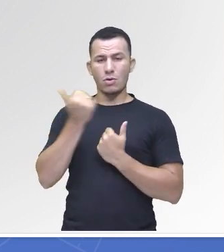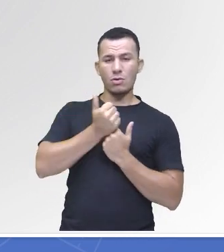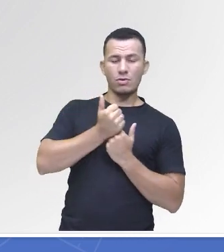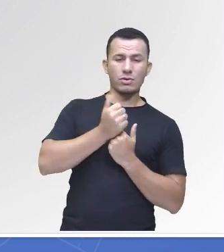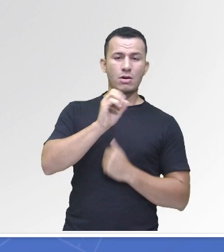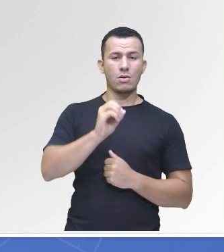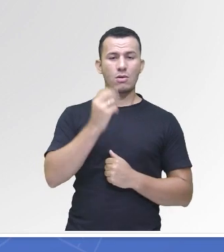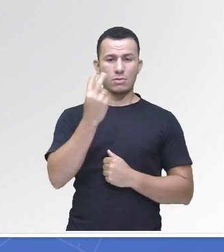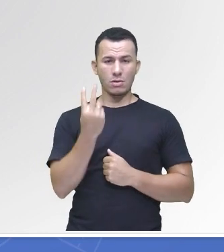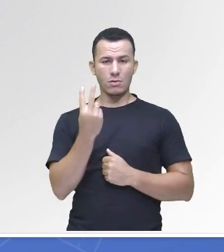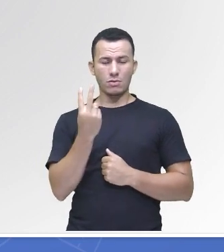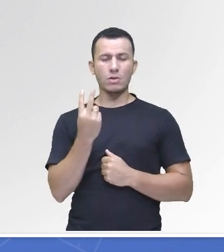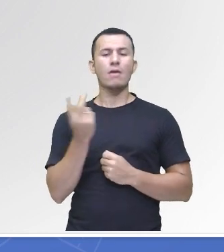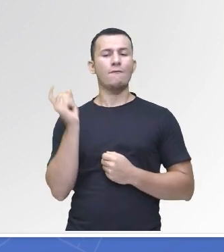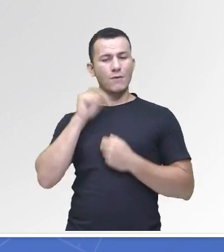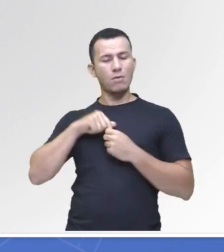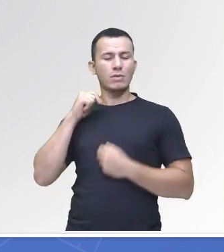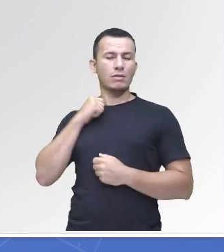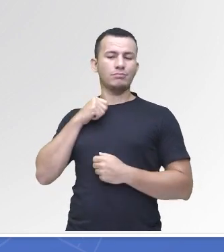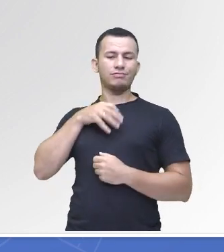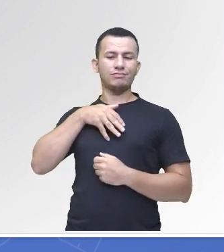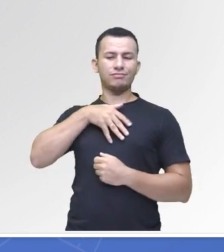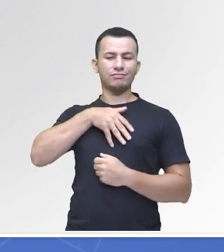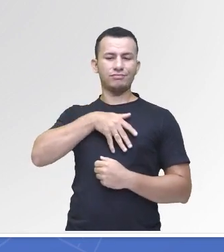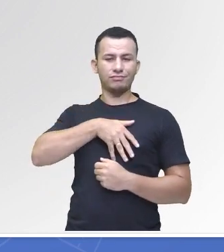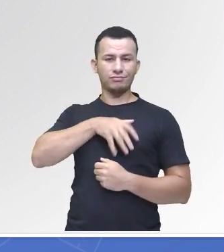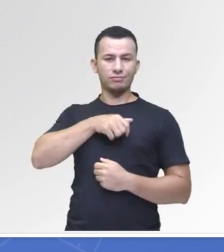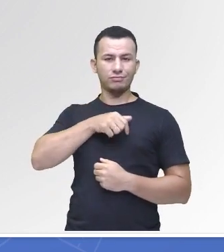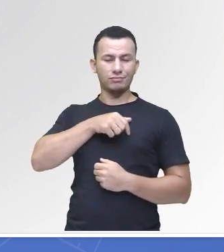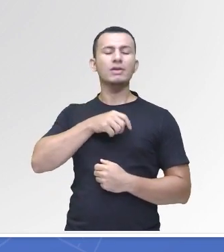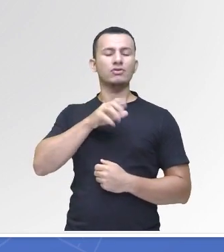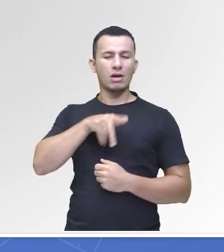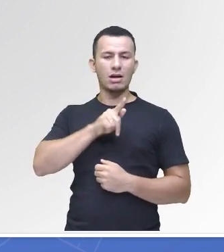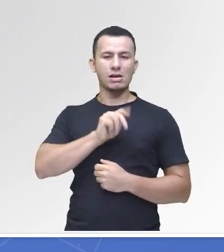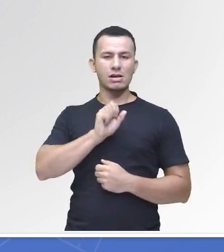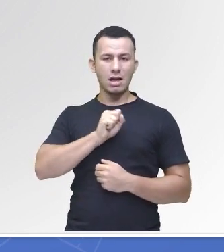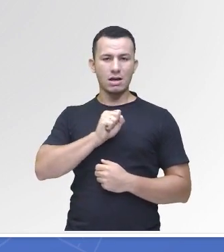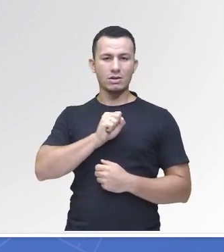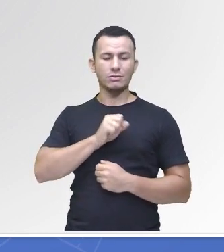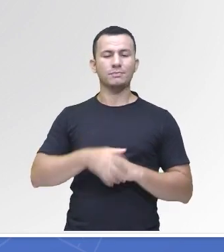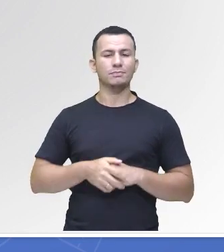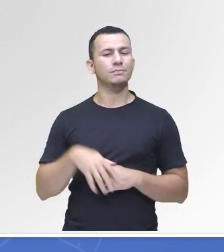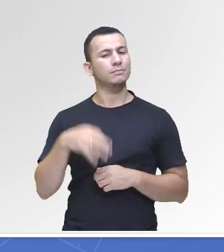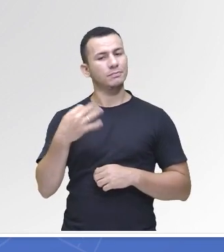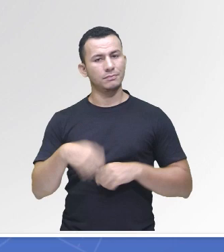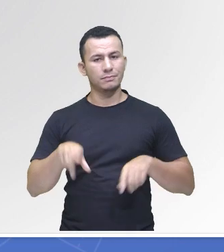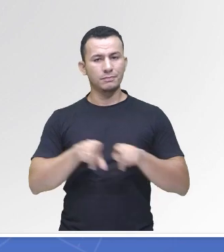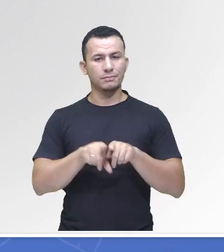ele retorna para o coração rico em oxigênio. Então, 2 também está correto.